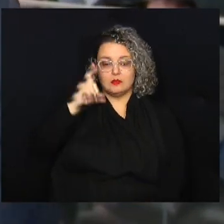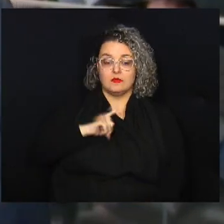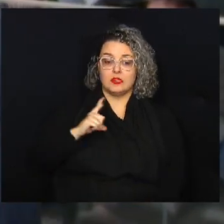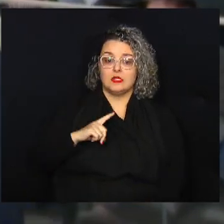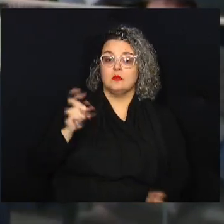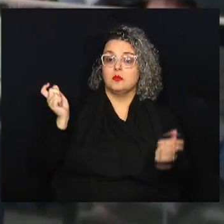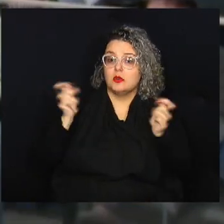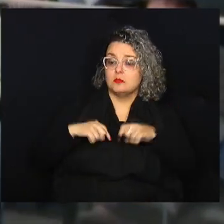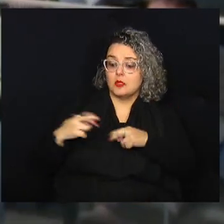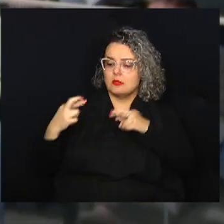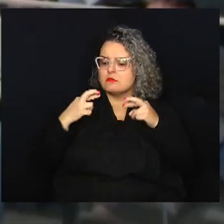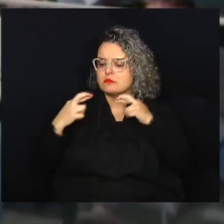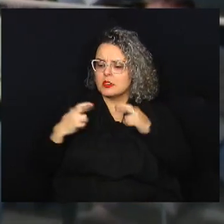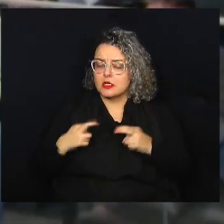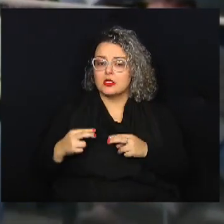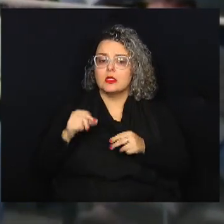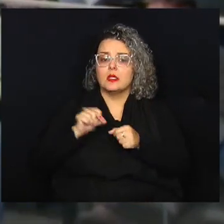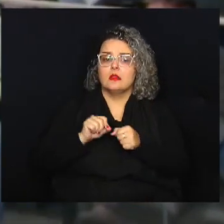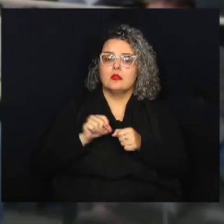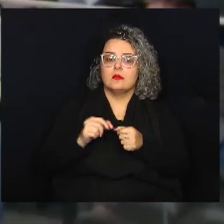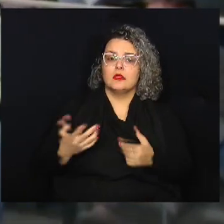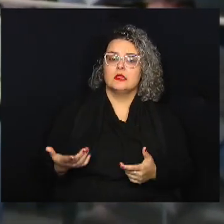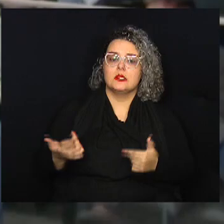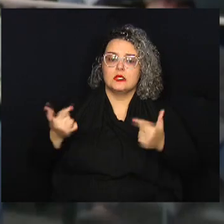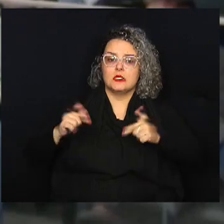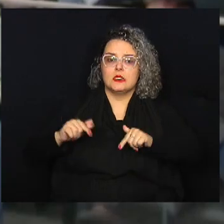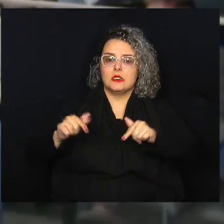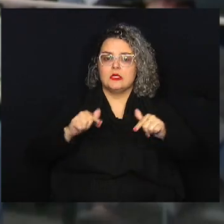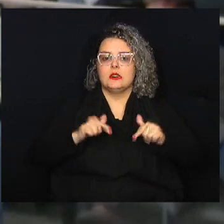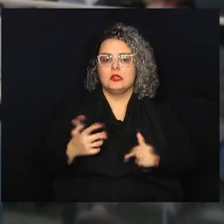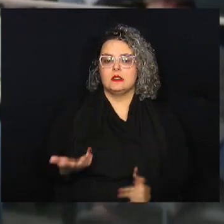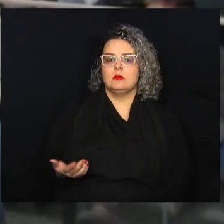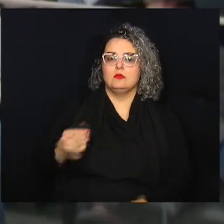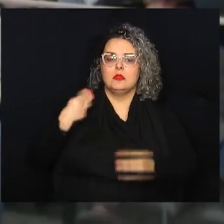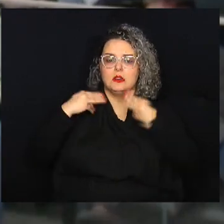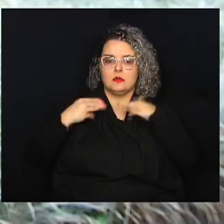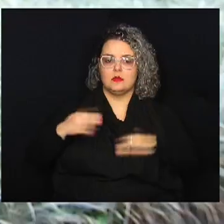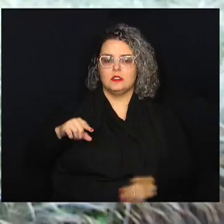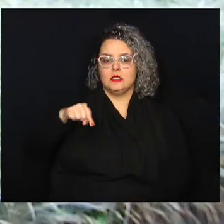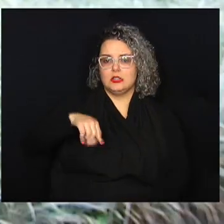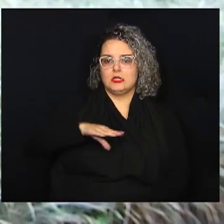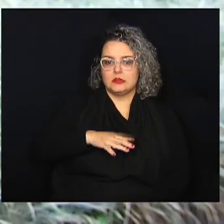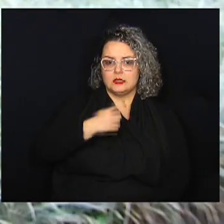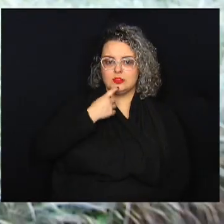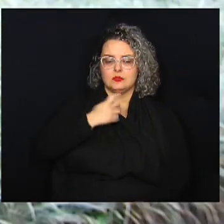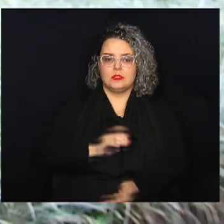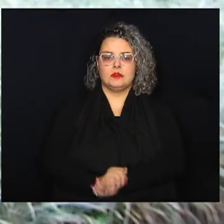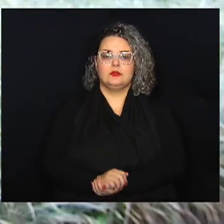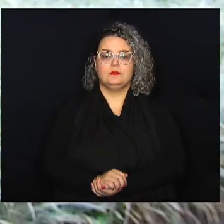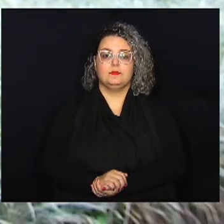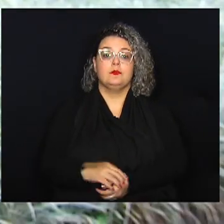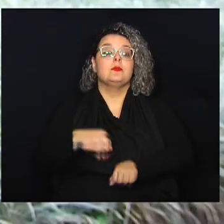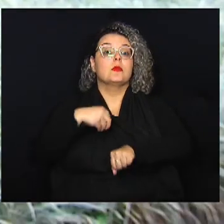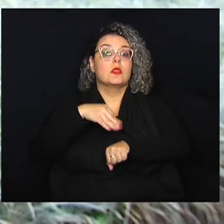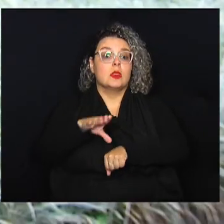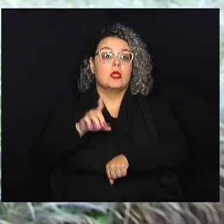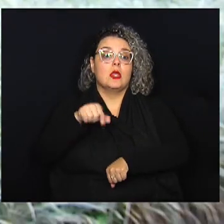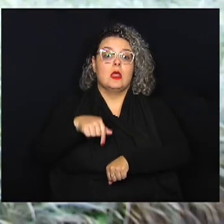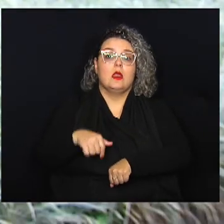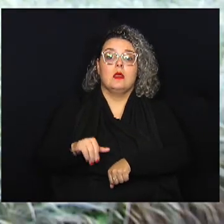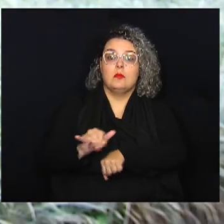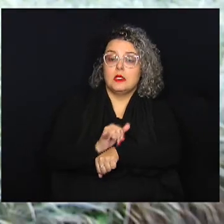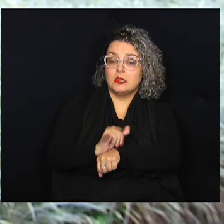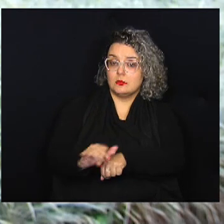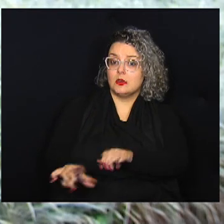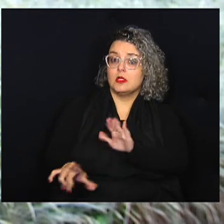possibilidade de analisar e fazer esse espaço exclusivo para as músicas aqui na cidade de Campinas. A indicação é uma ferramenta legal, por